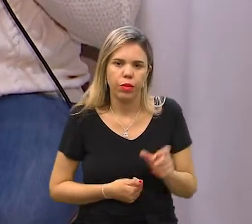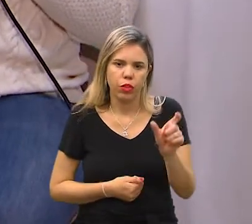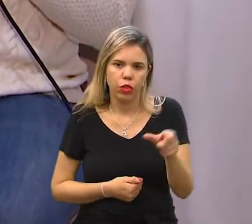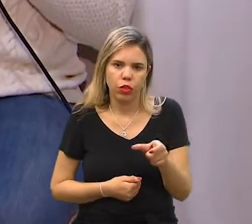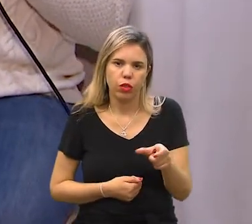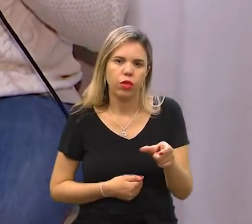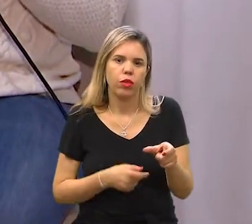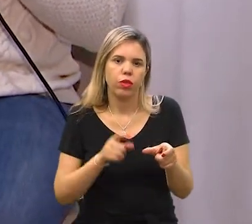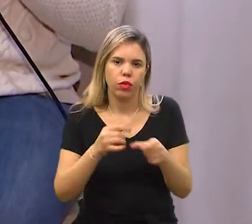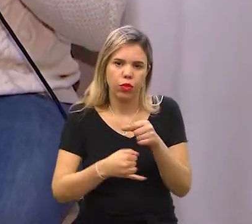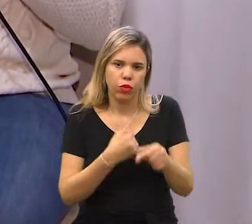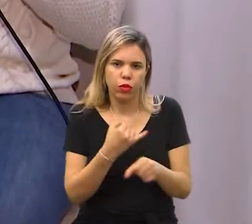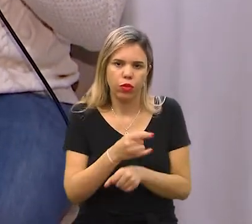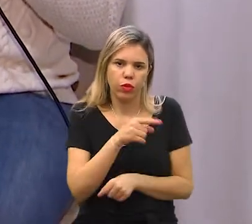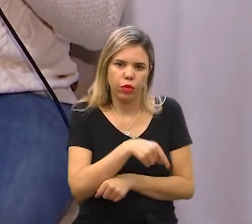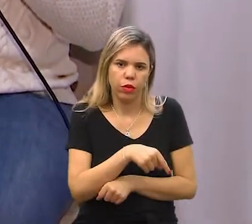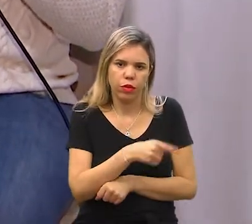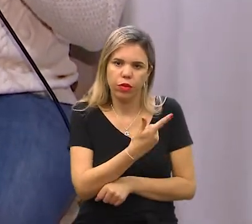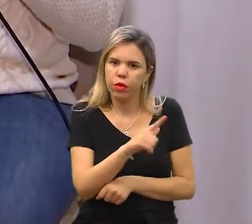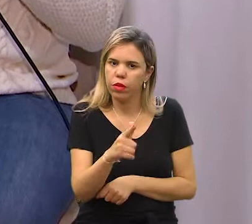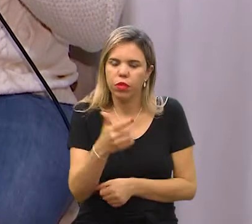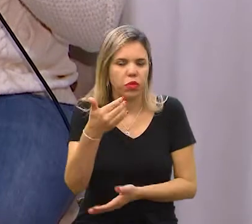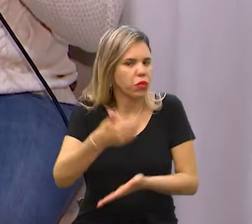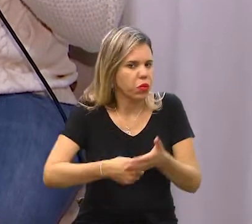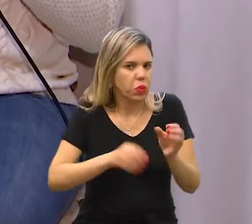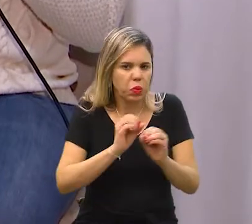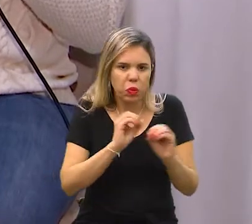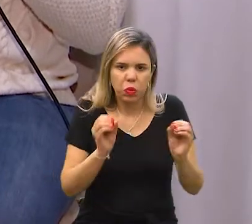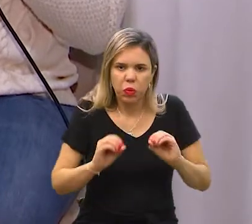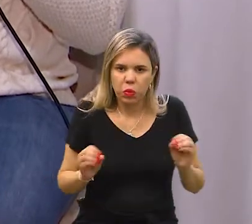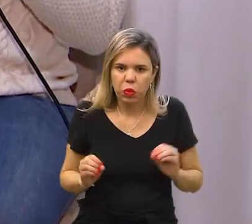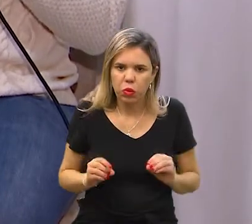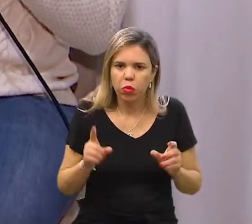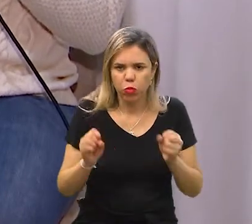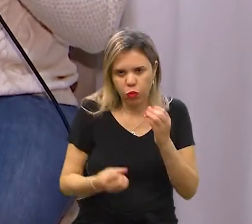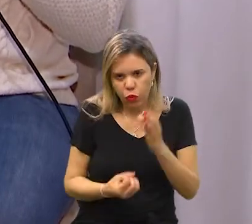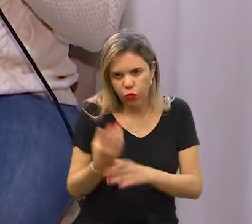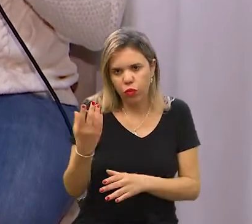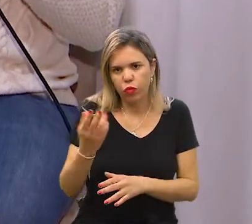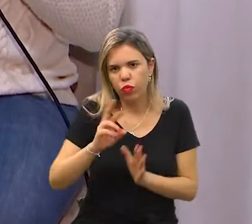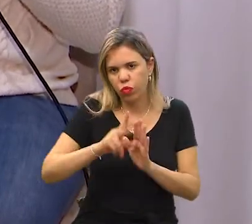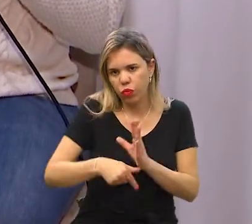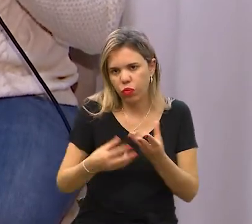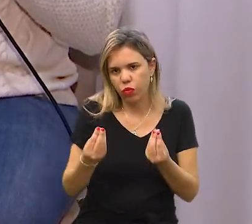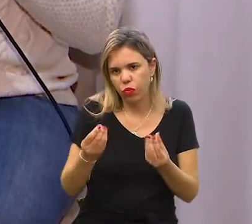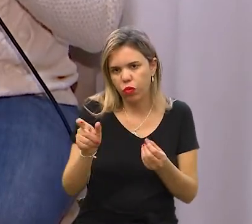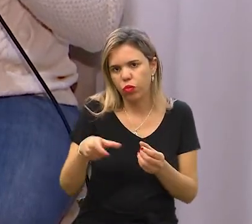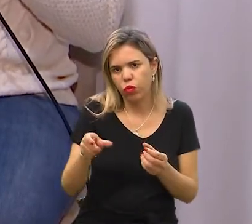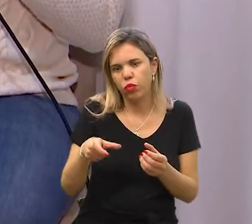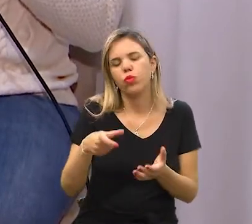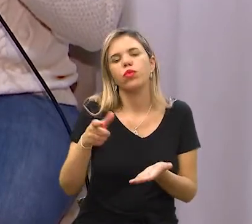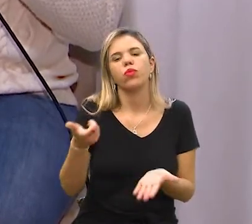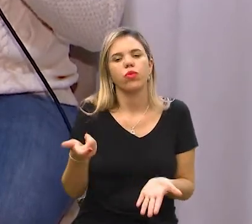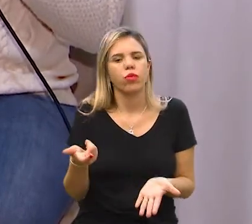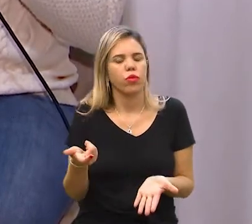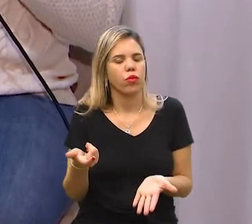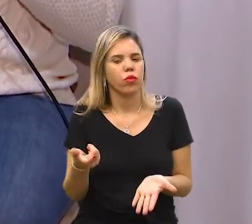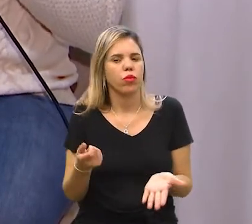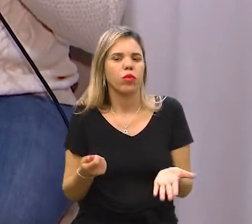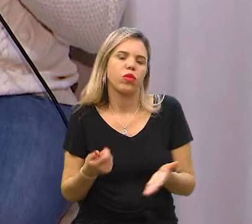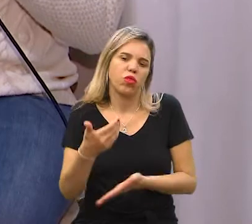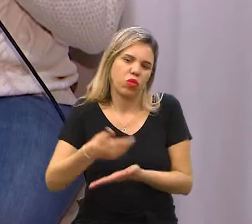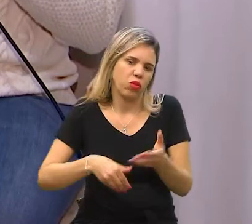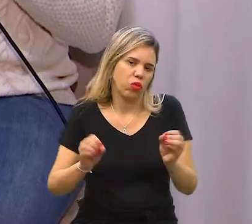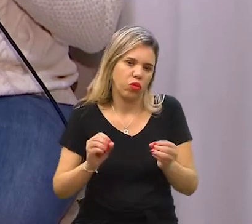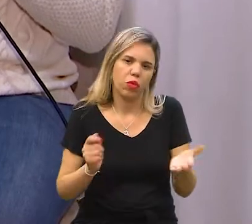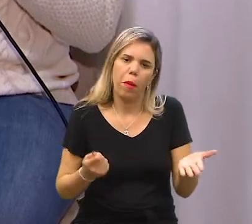A vantagem do cartão virtual é que ele não tem taxa. E você pode gerar vários cartões sem pagamento nenhum.